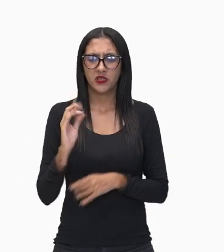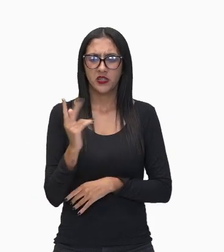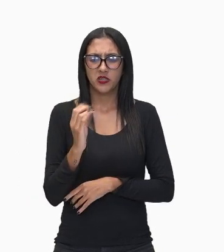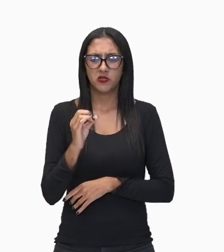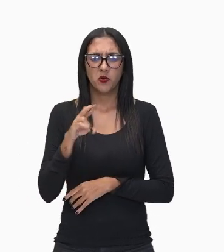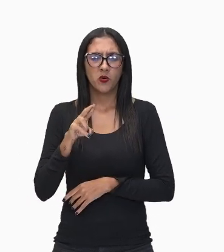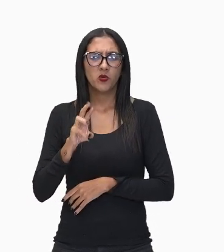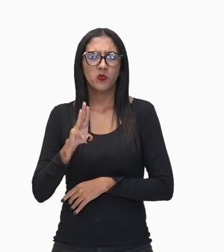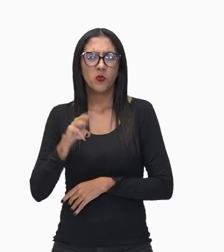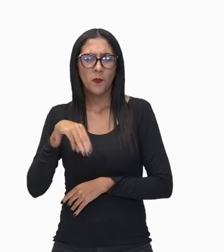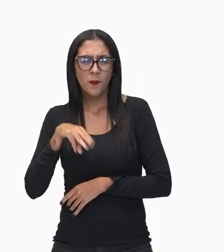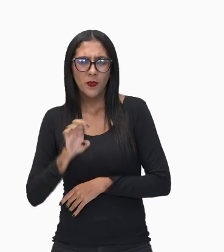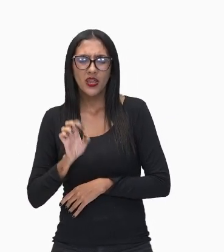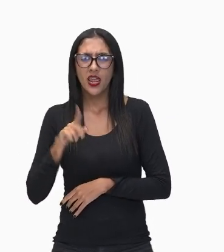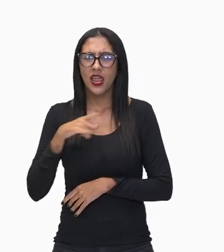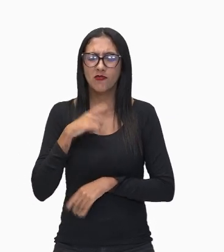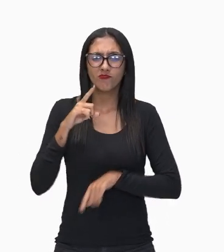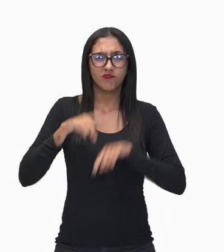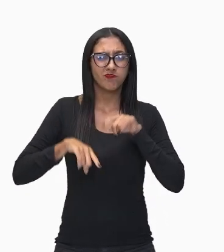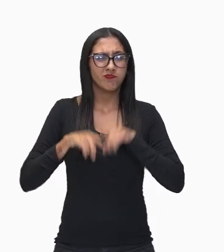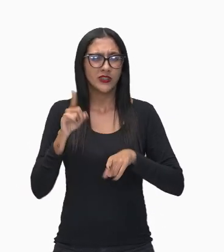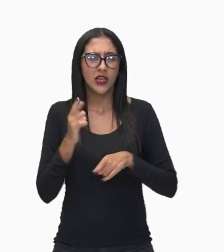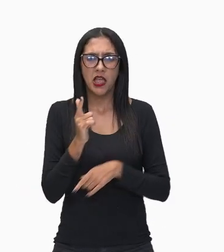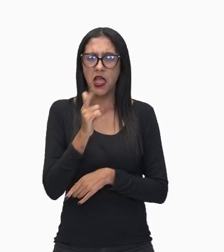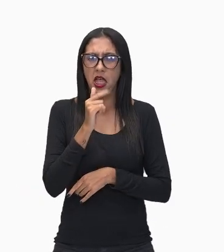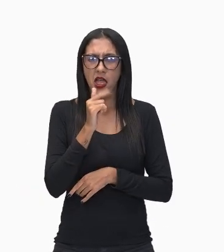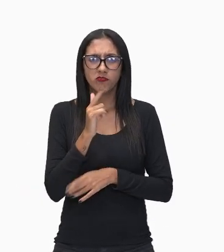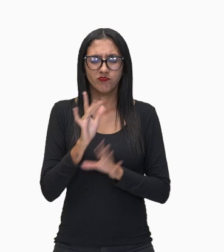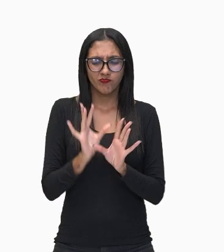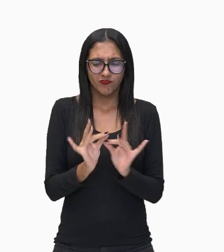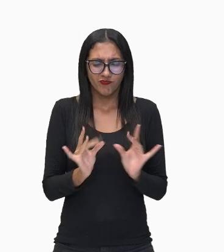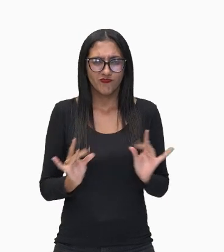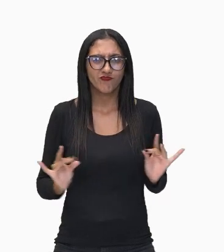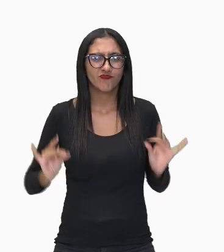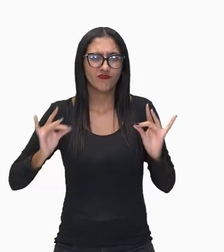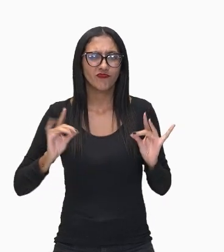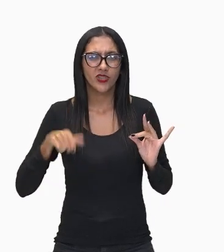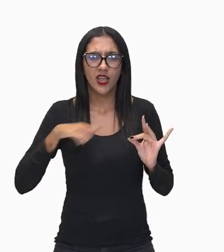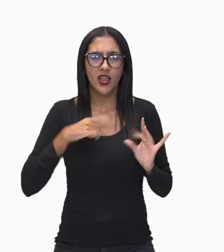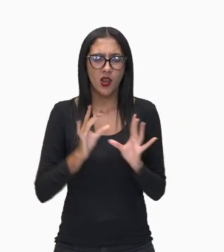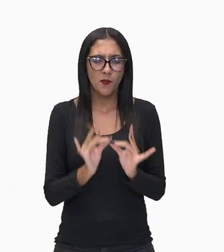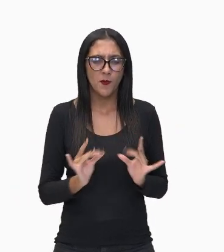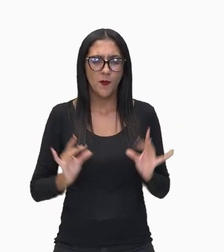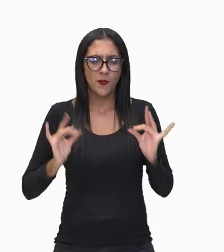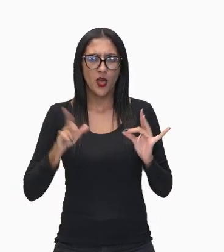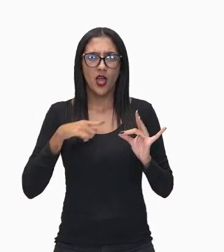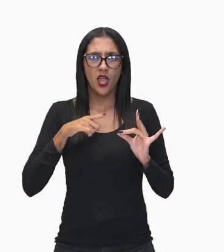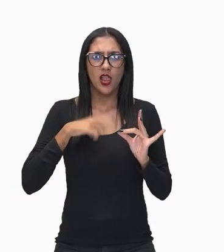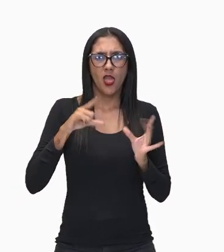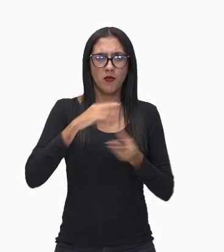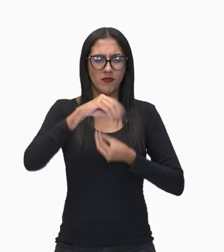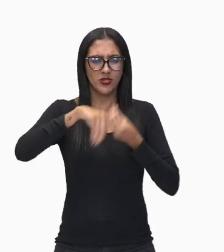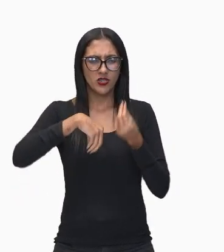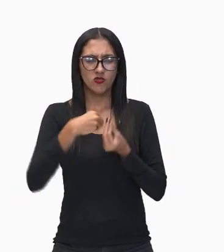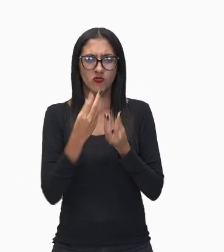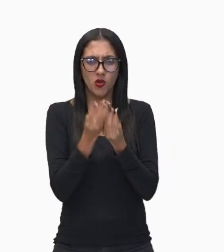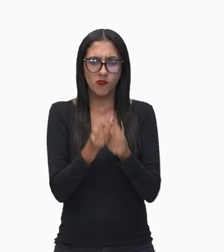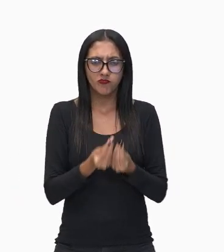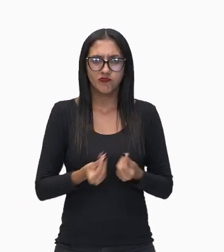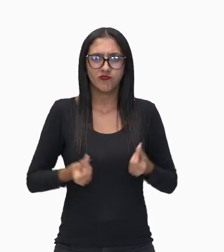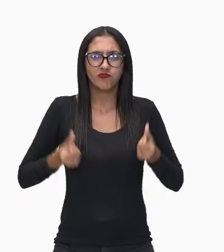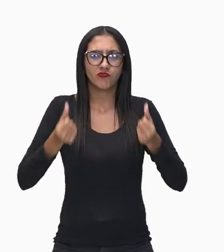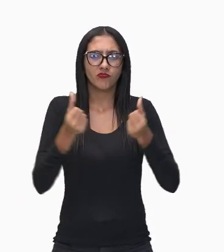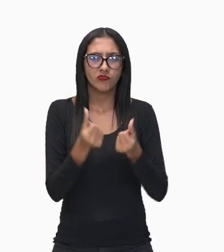né, digamos que é aquele líquido que é resultante da deteriorização, da